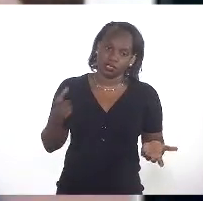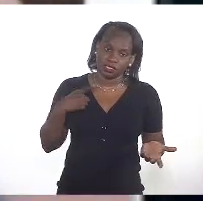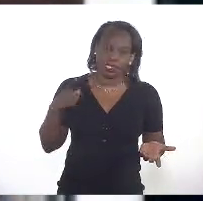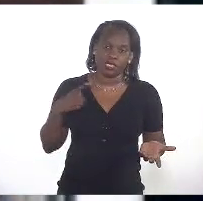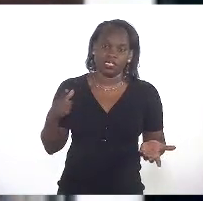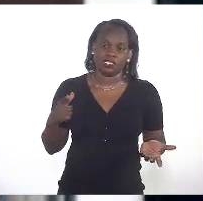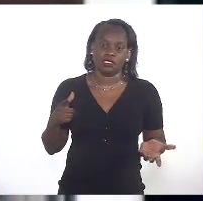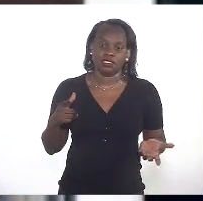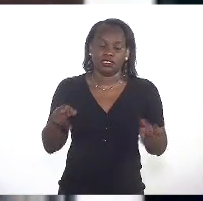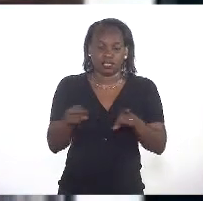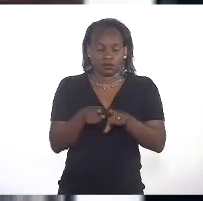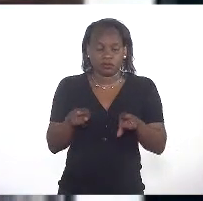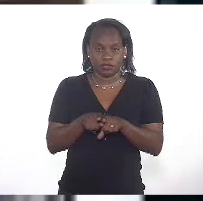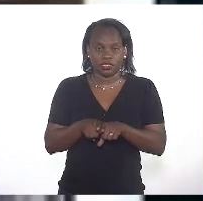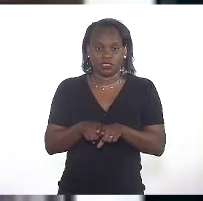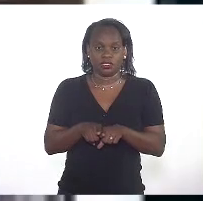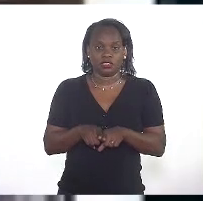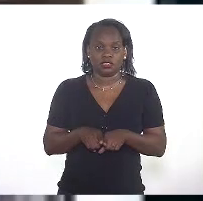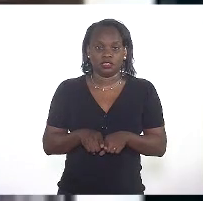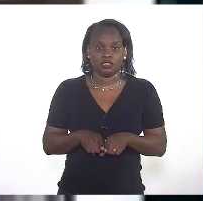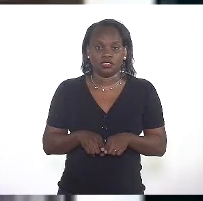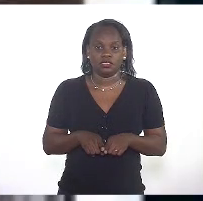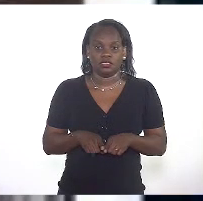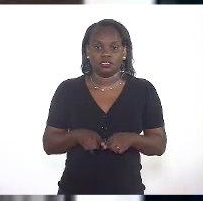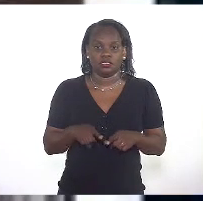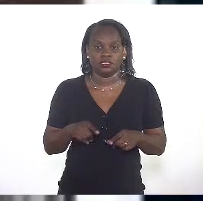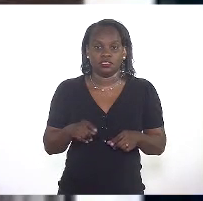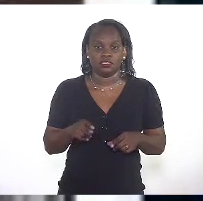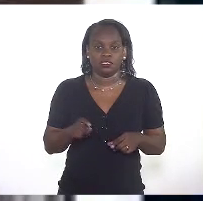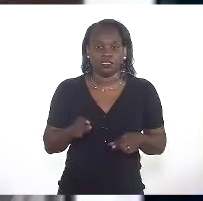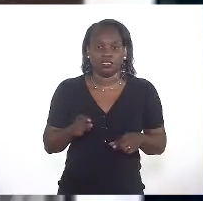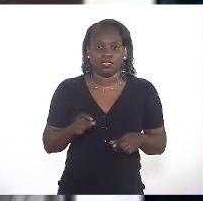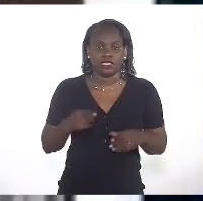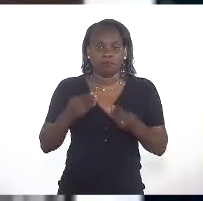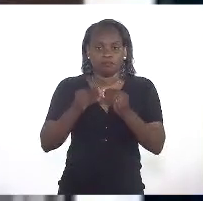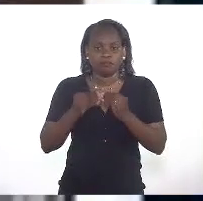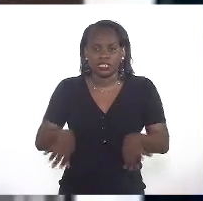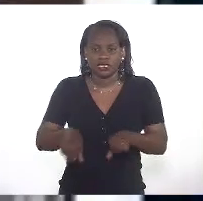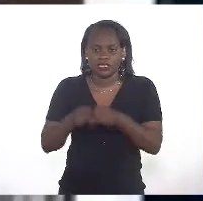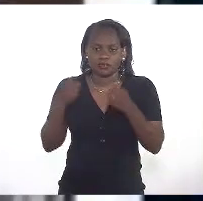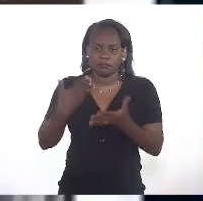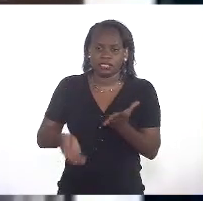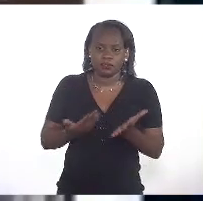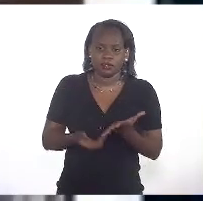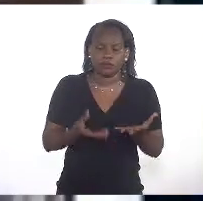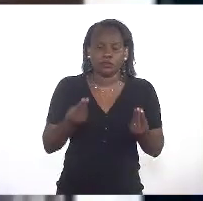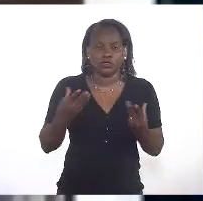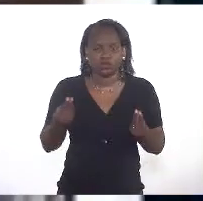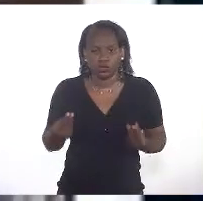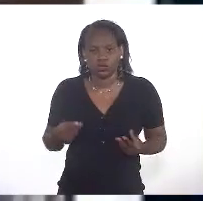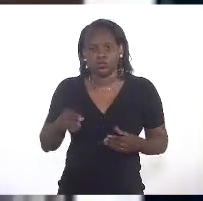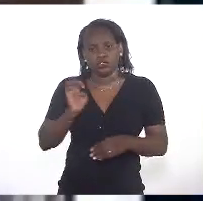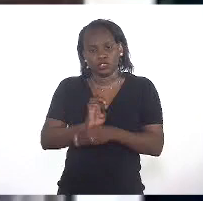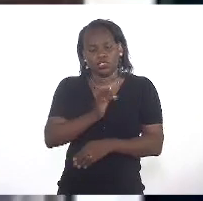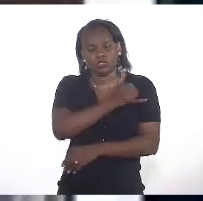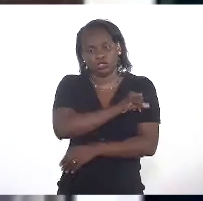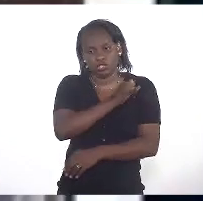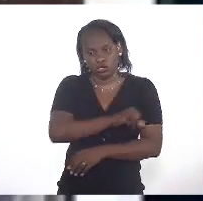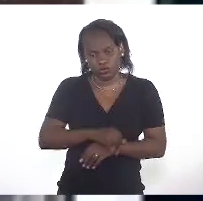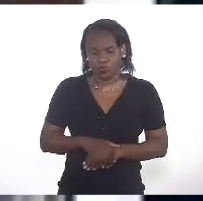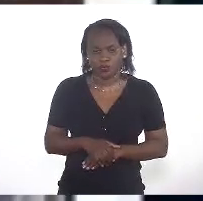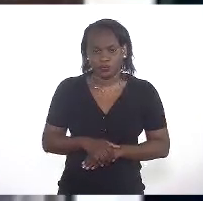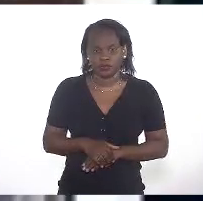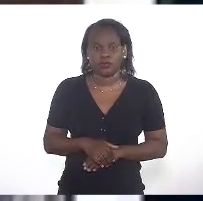tem, inclusive, trazido prejuízos enormes para o estado do Rio de